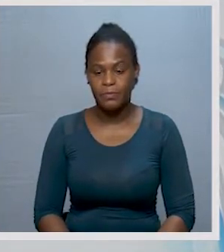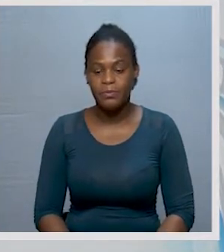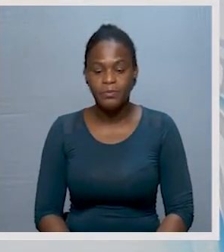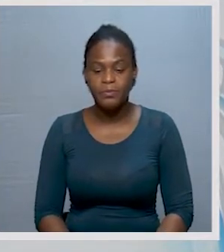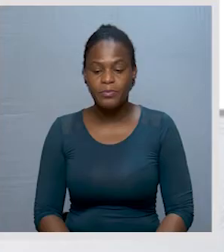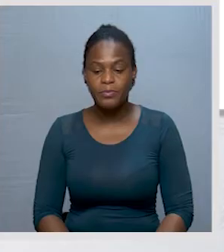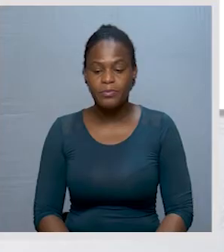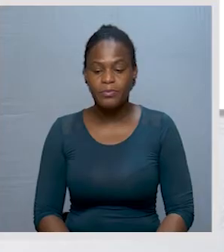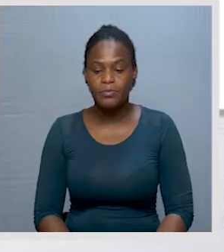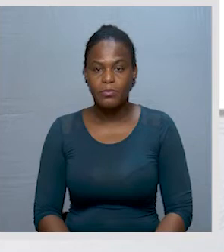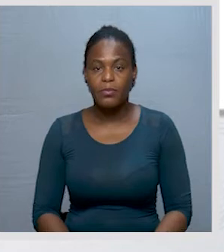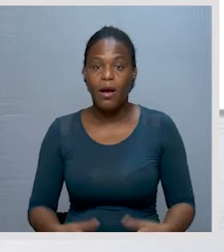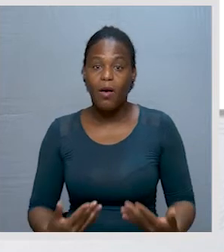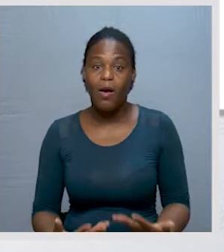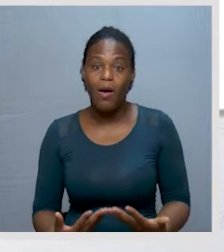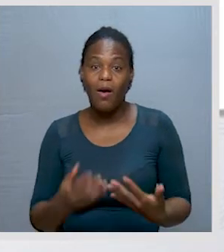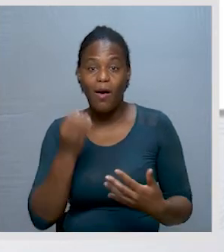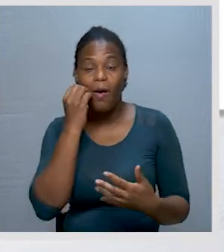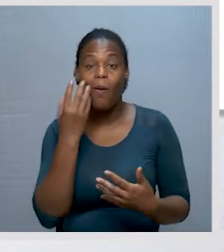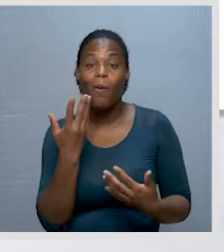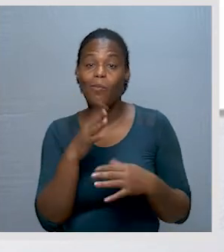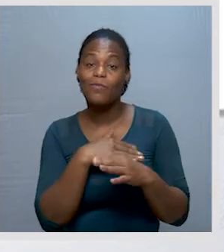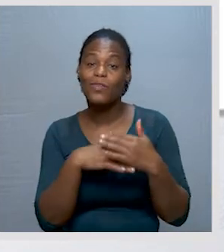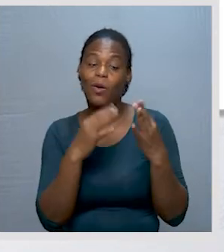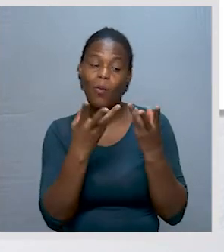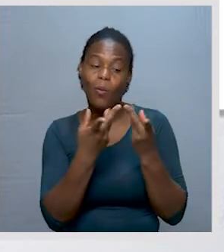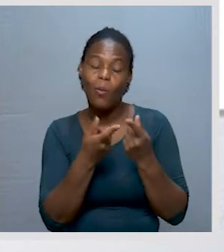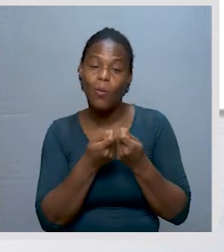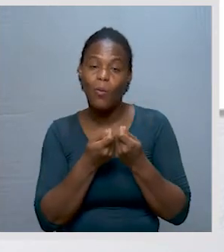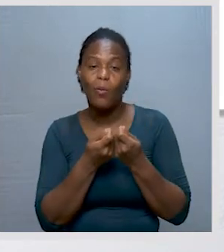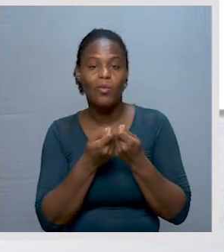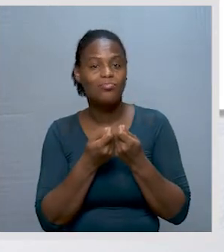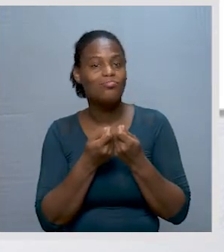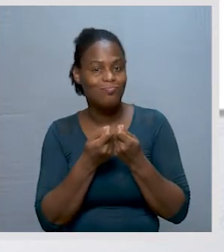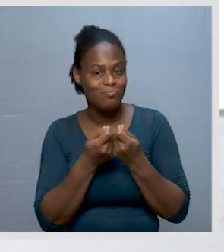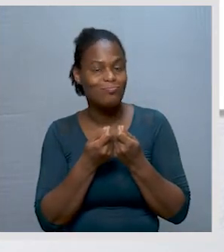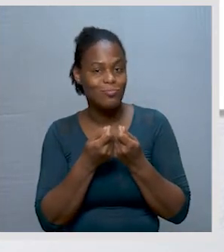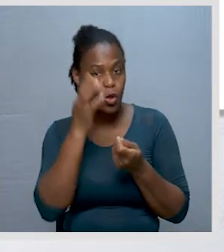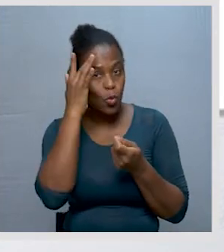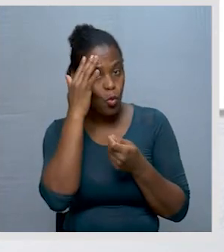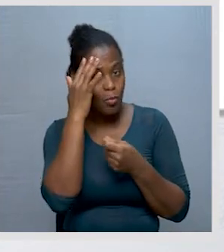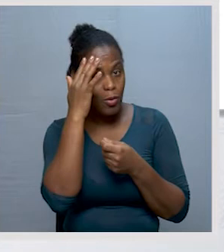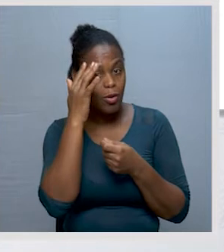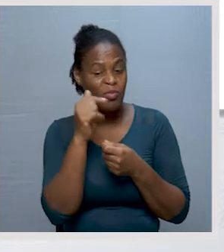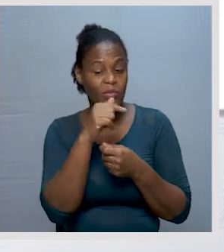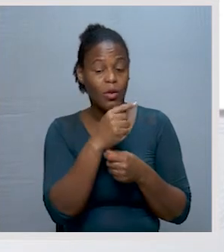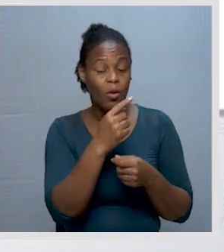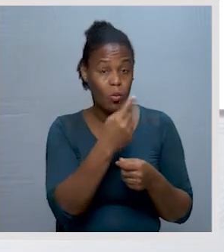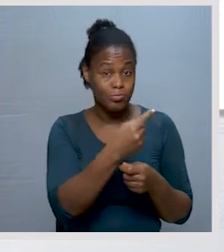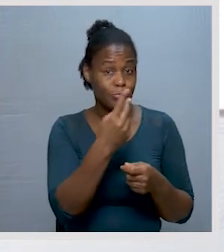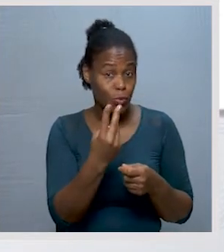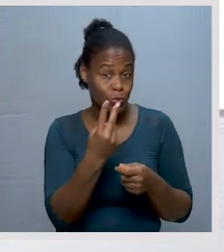E agora, como é que vamos efetuar a multiplicação de um fator de 2 algarismos por um